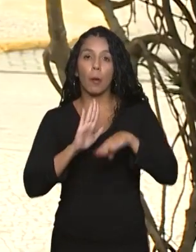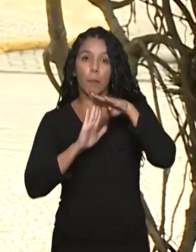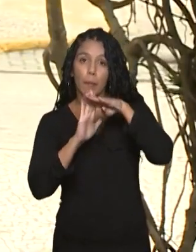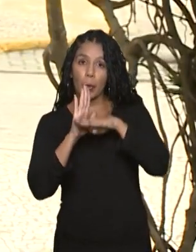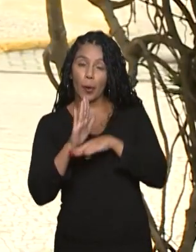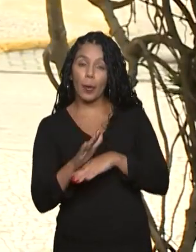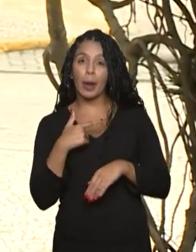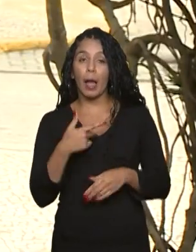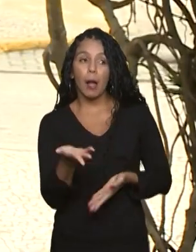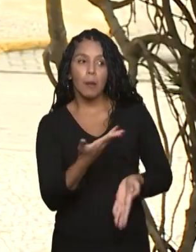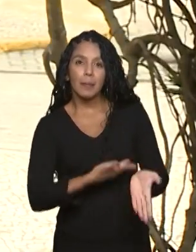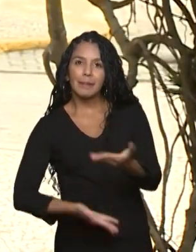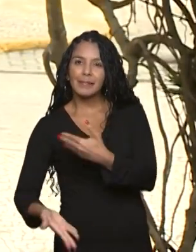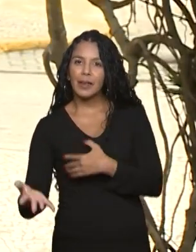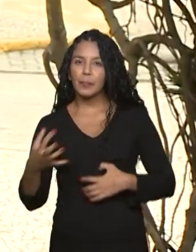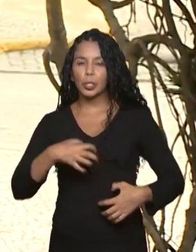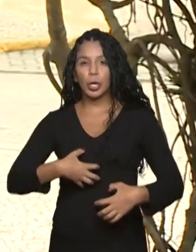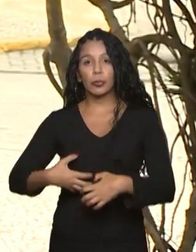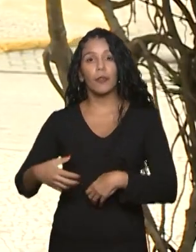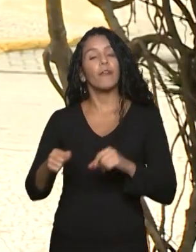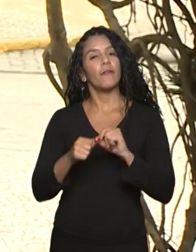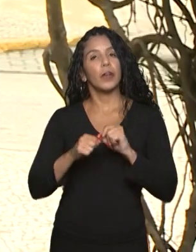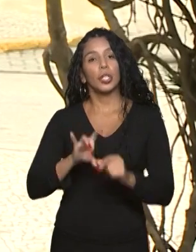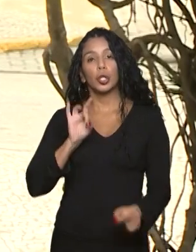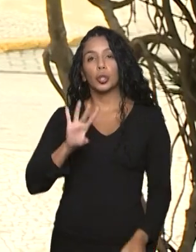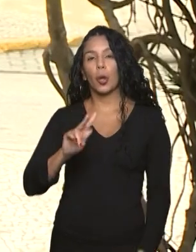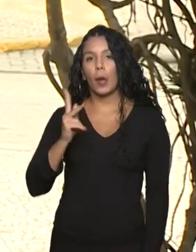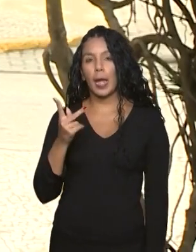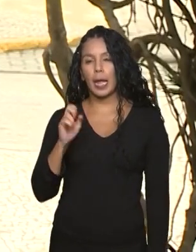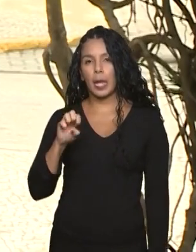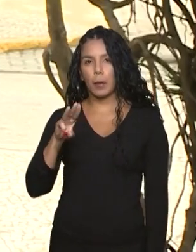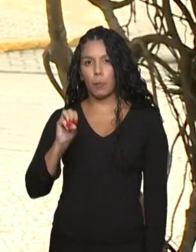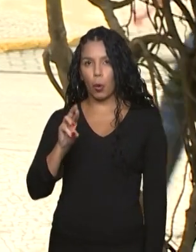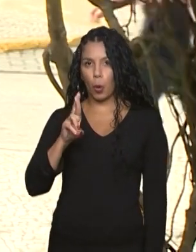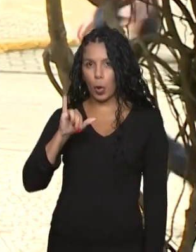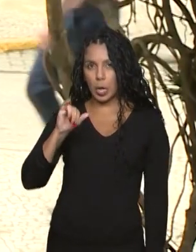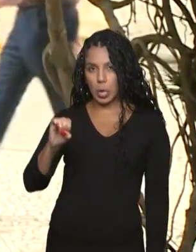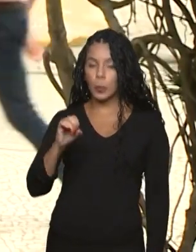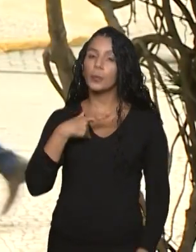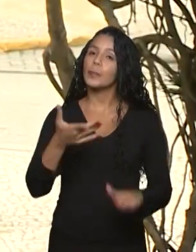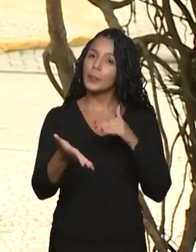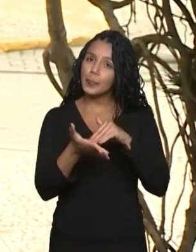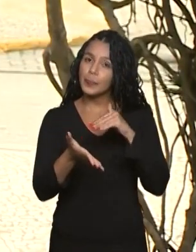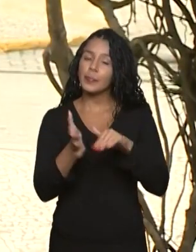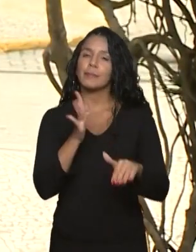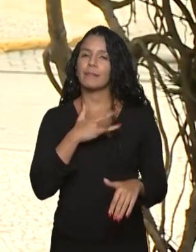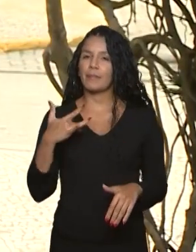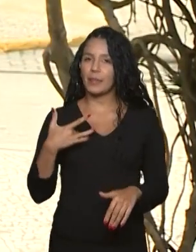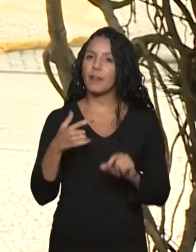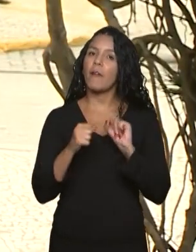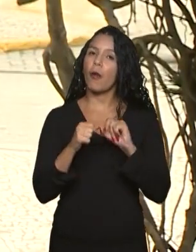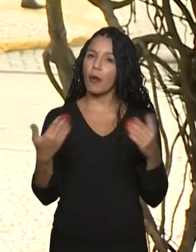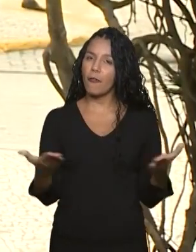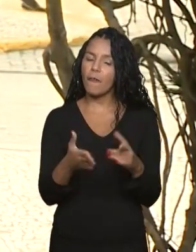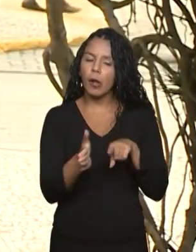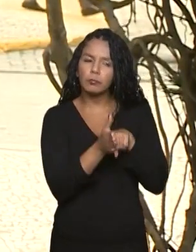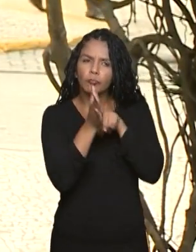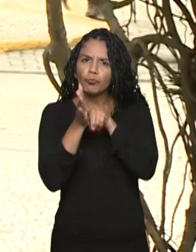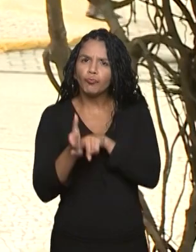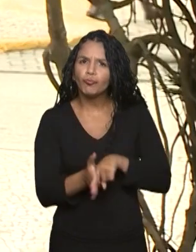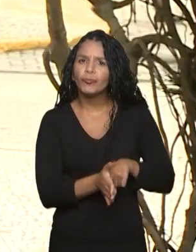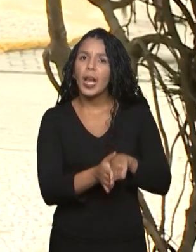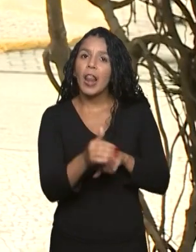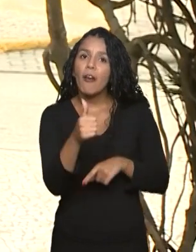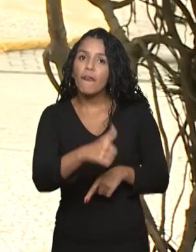de transplantes passaram a ser realizados somente pelo Hemorrio. A Secretaria de Saúde faz agora o rastreio e